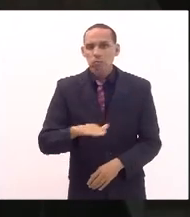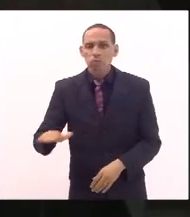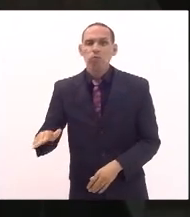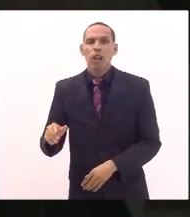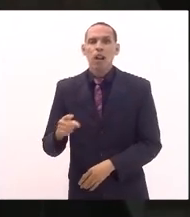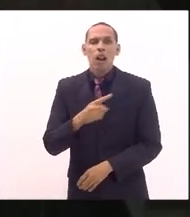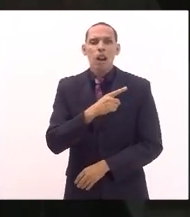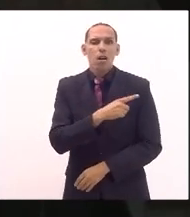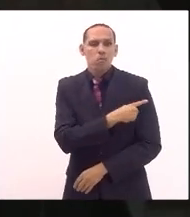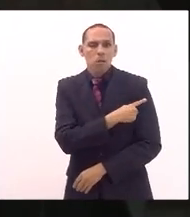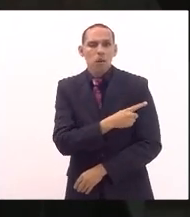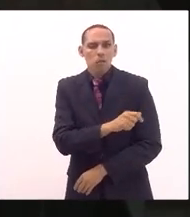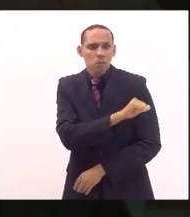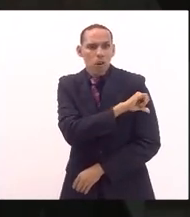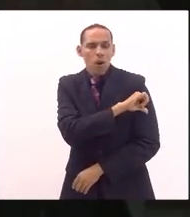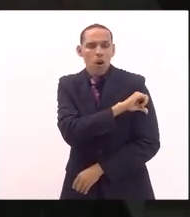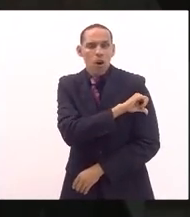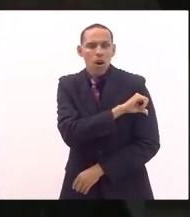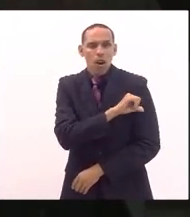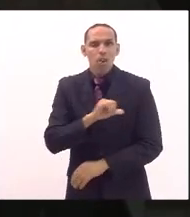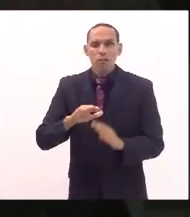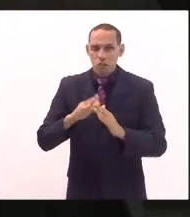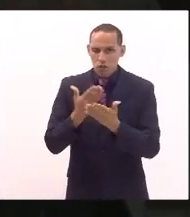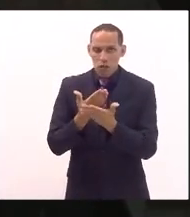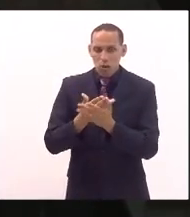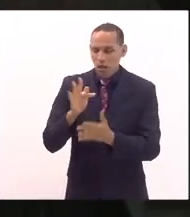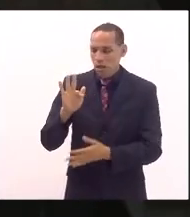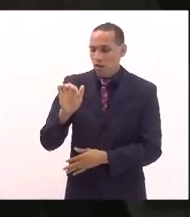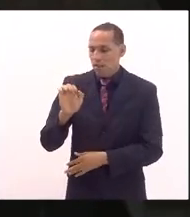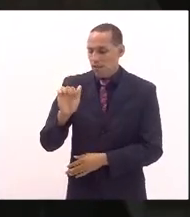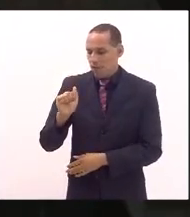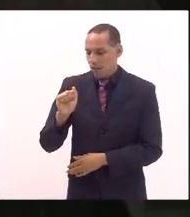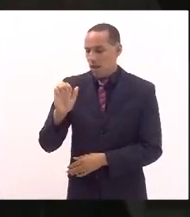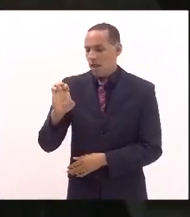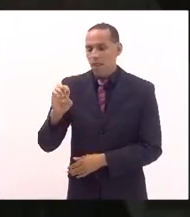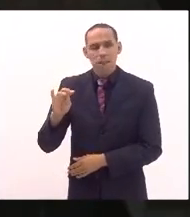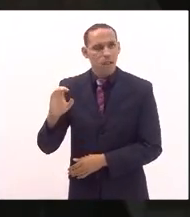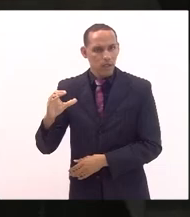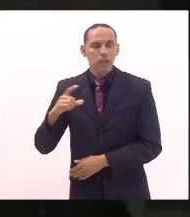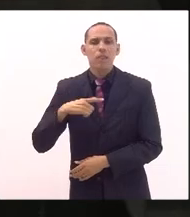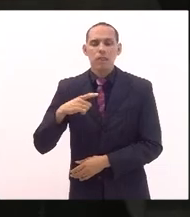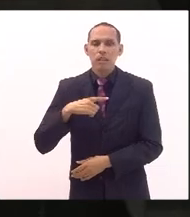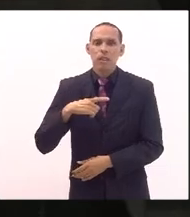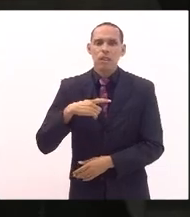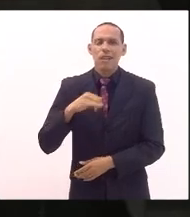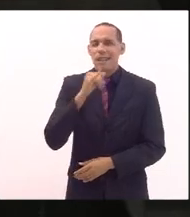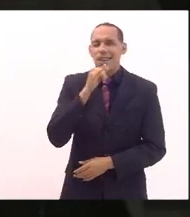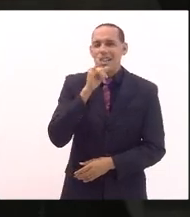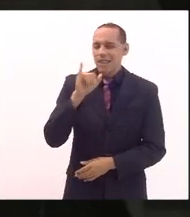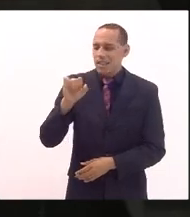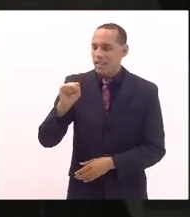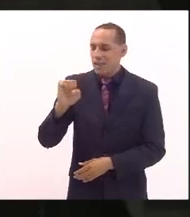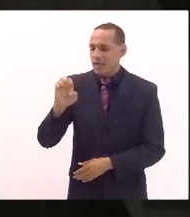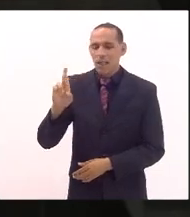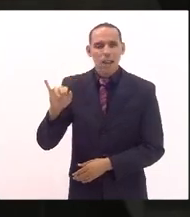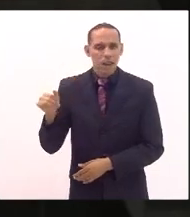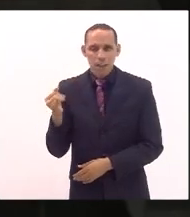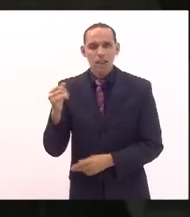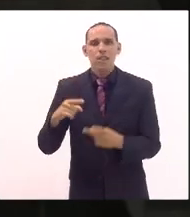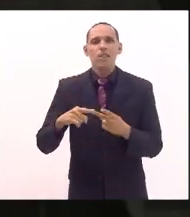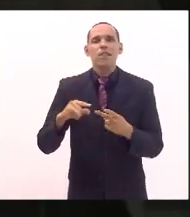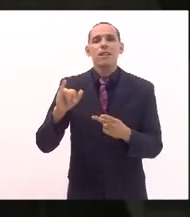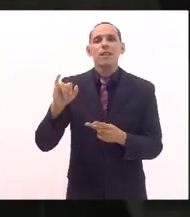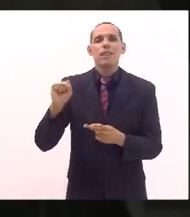Ensino Fundamental porque tem escola da Faetec que precisamos Colégio de Aplicação é o caso do iserj eu quero dizer Pan